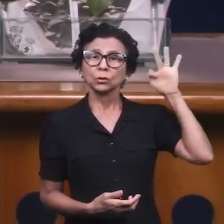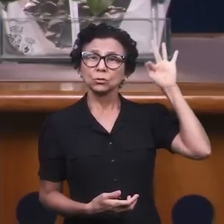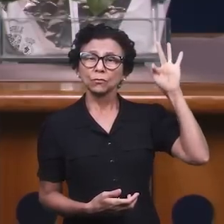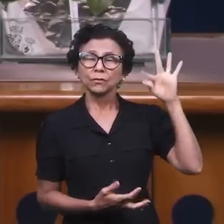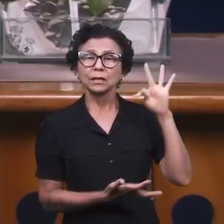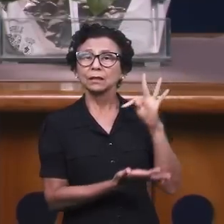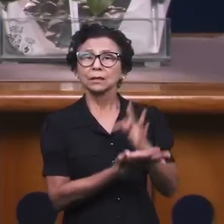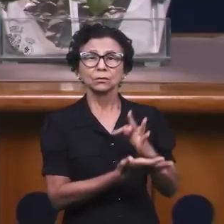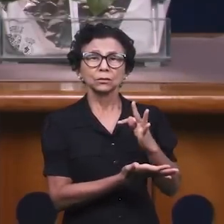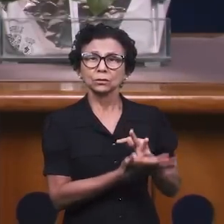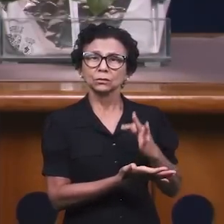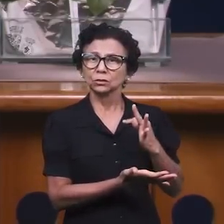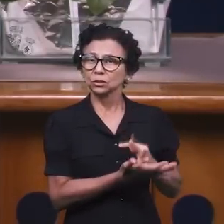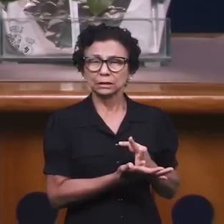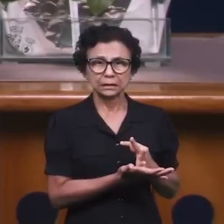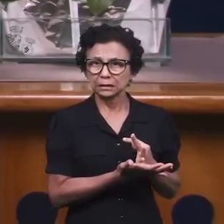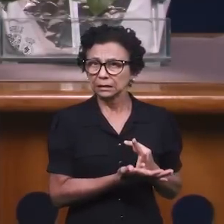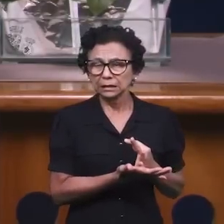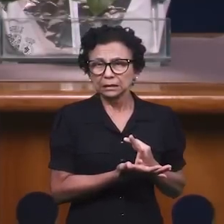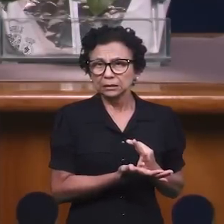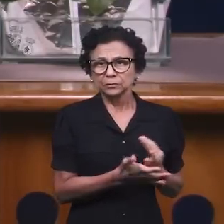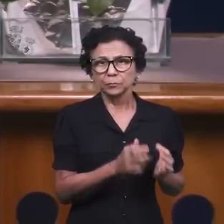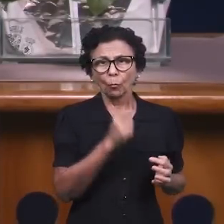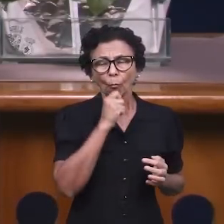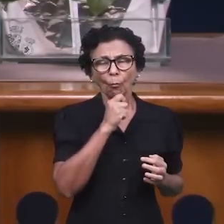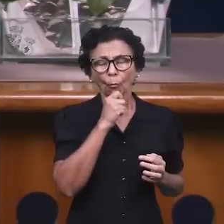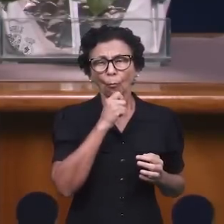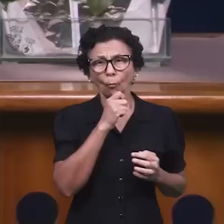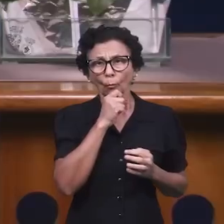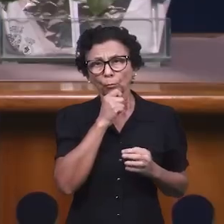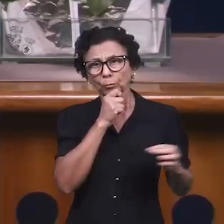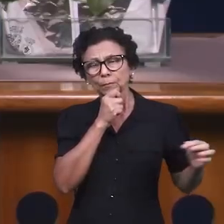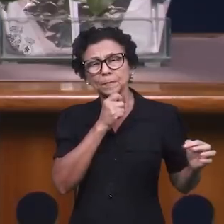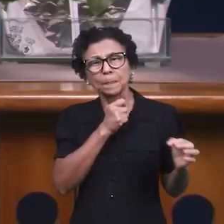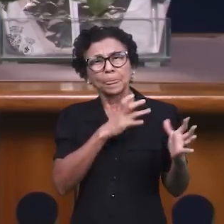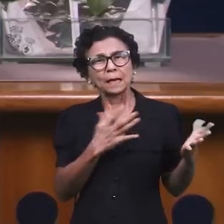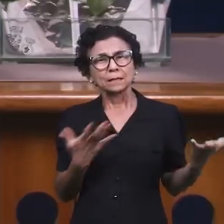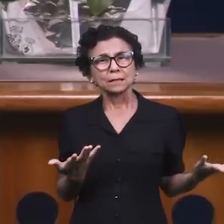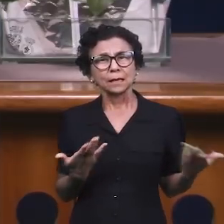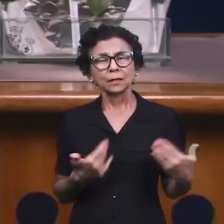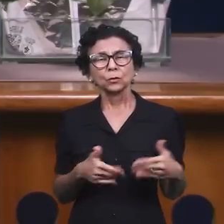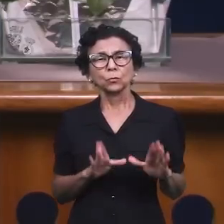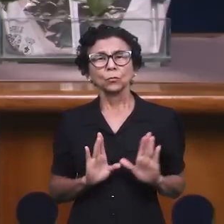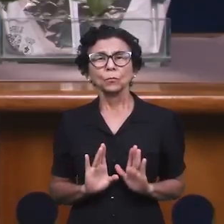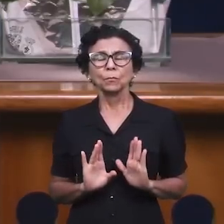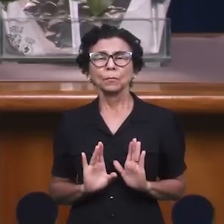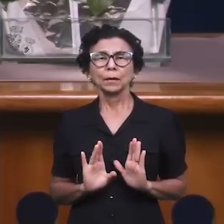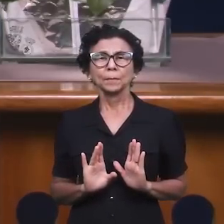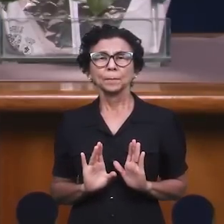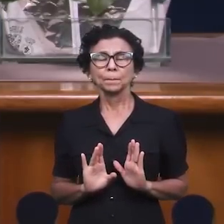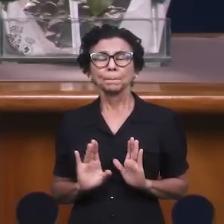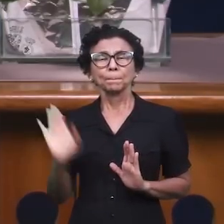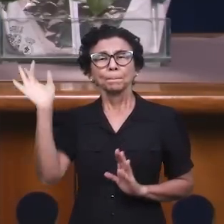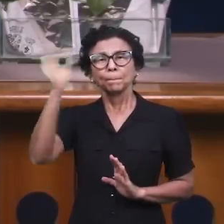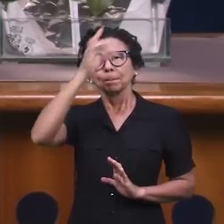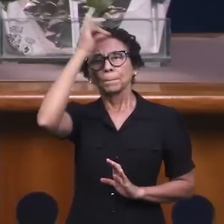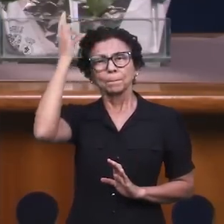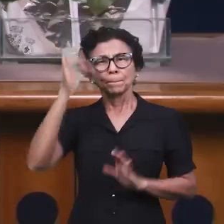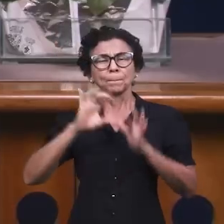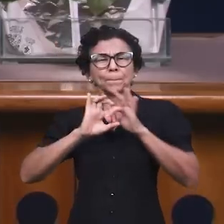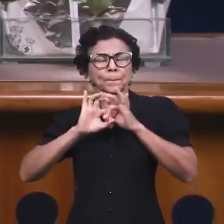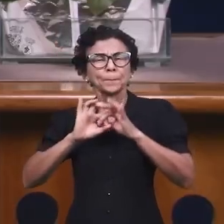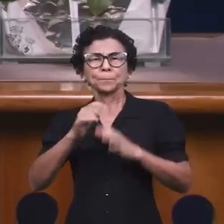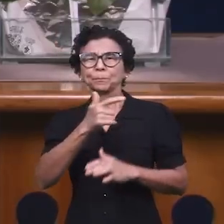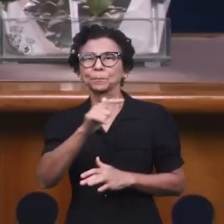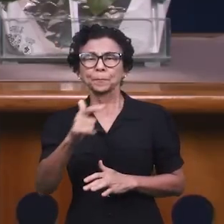em teologia, sem uma estreita ligação através daquele que é o agente de Deus, que é o Espírito Santo.